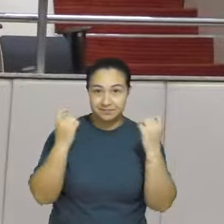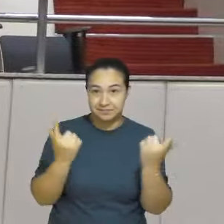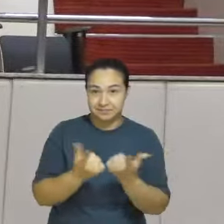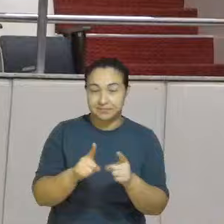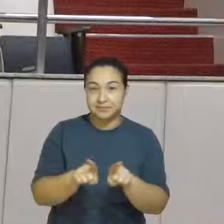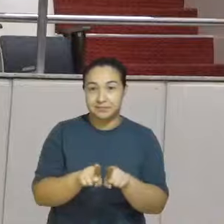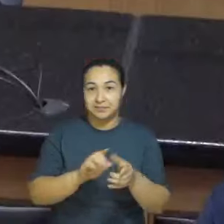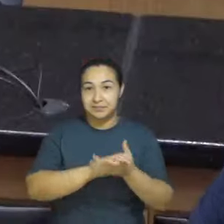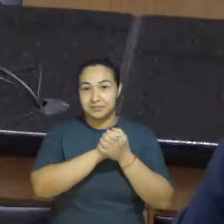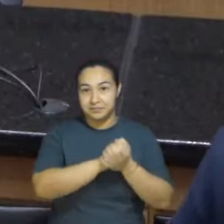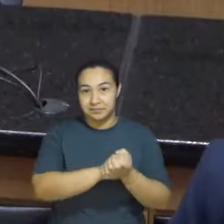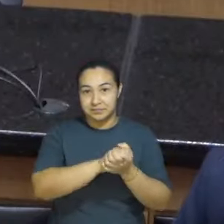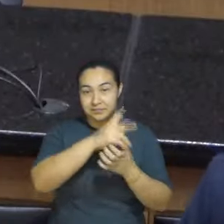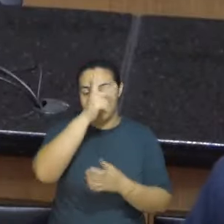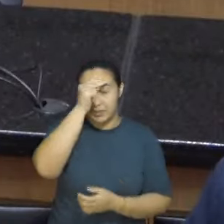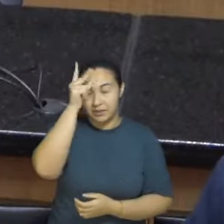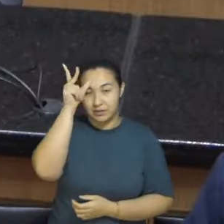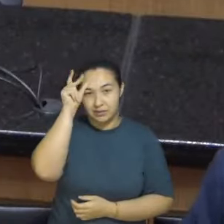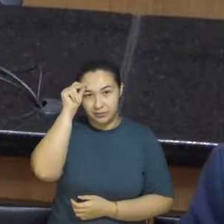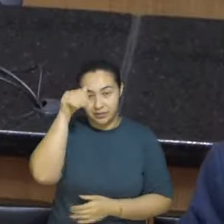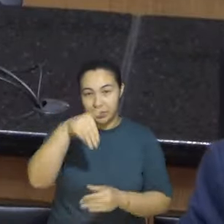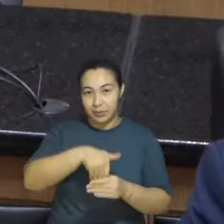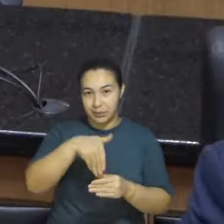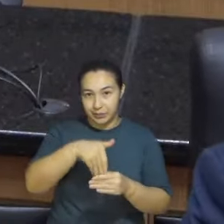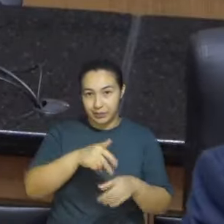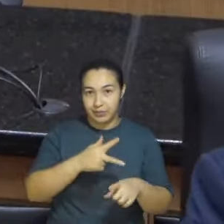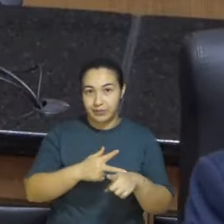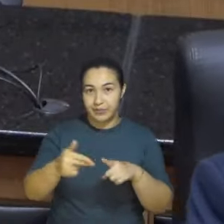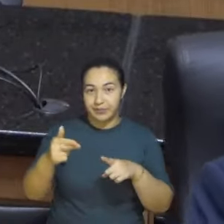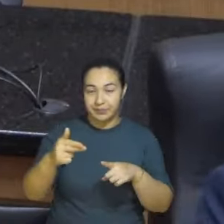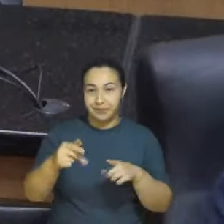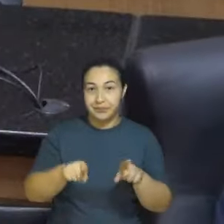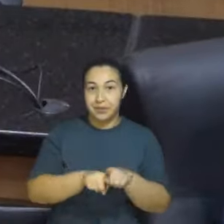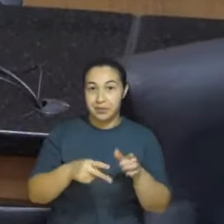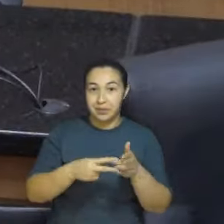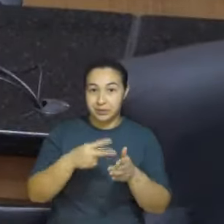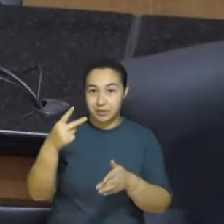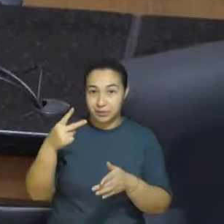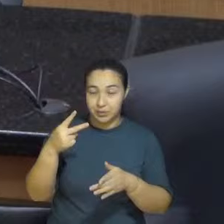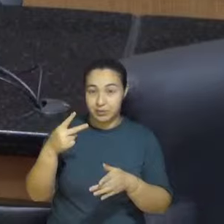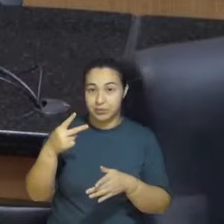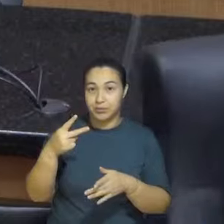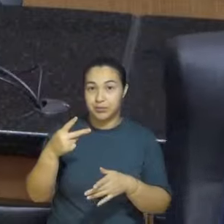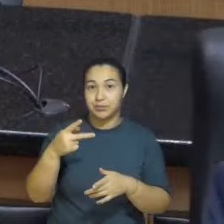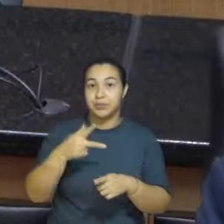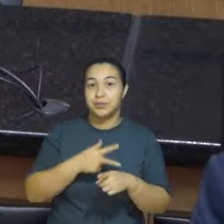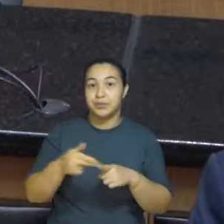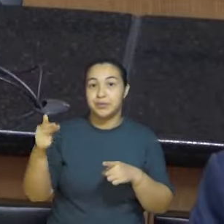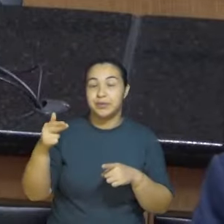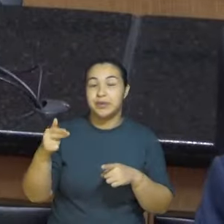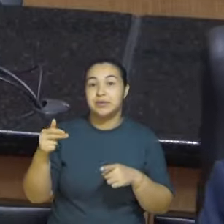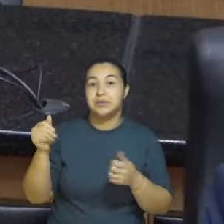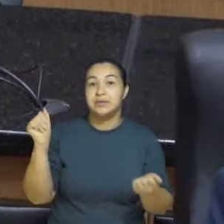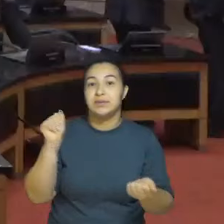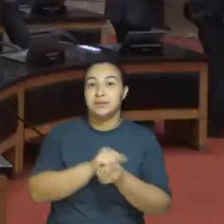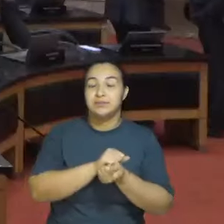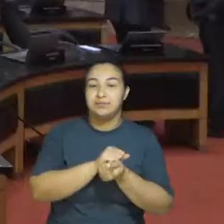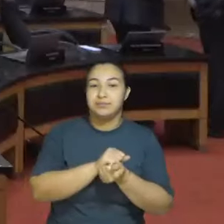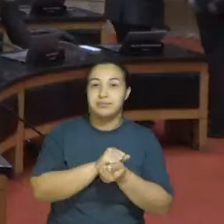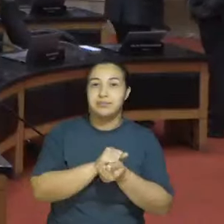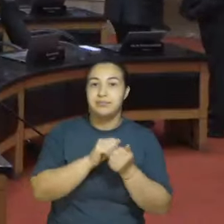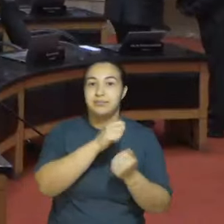prefeito eleito de Campo Belo do Sul, Célio, e o vice-prefeito eleito, o Ademir, que também estão acompanhando aqui os